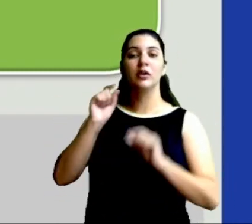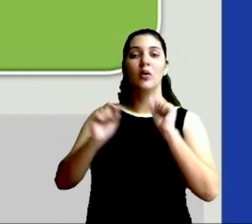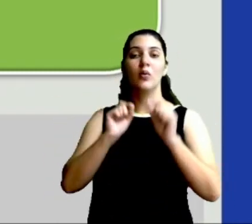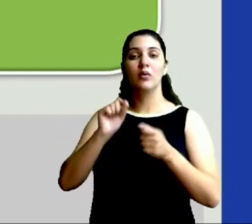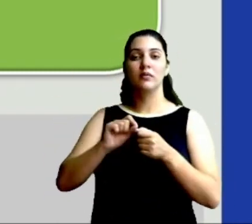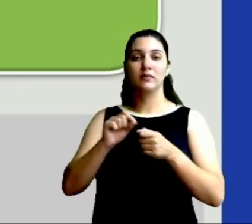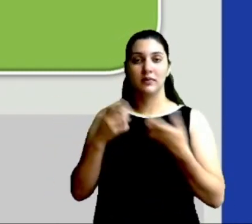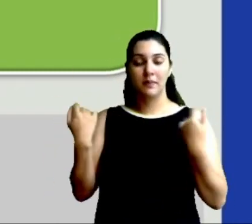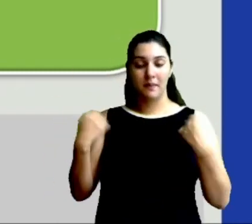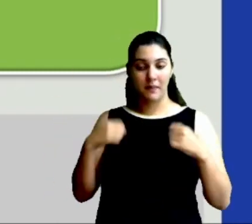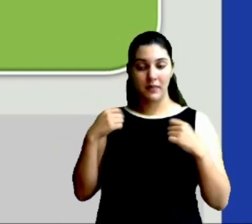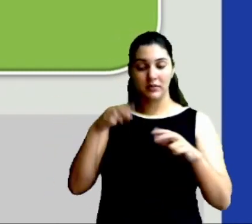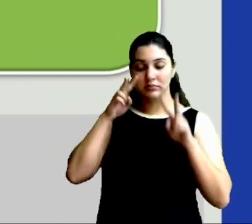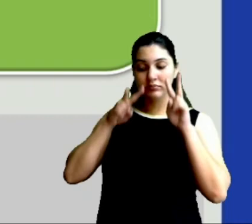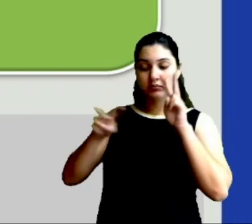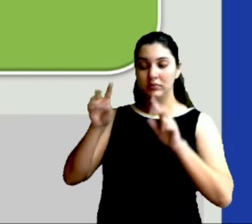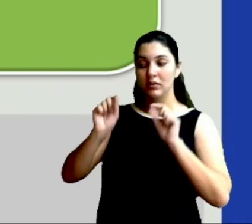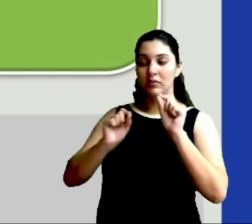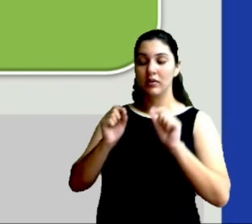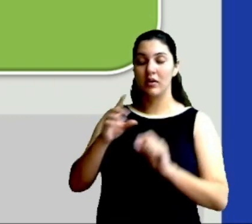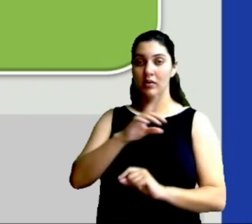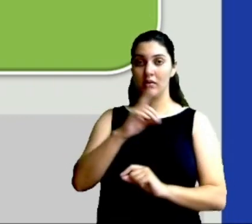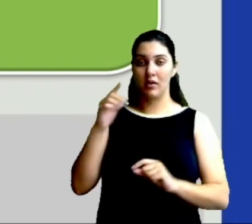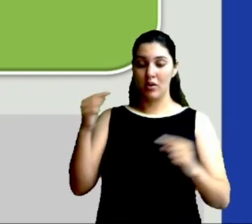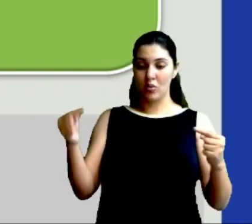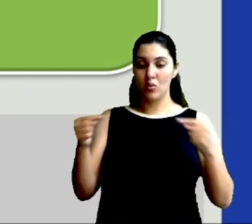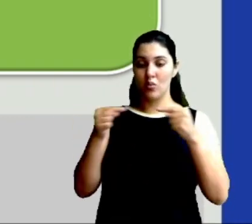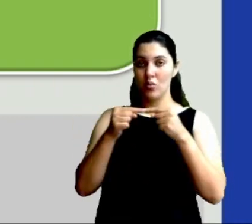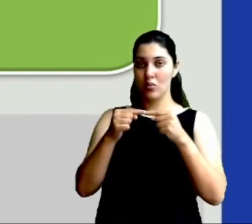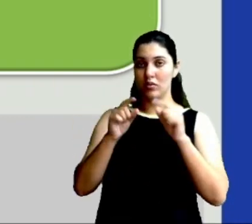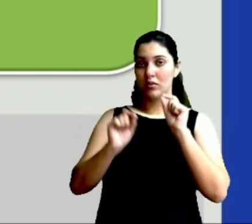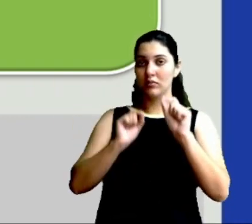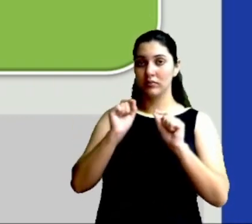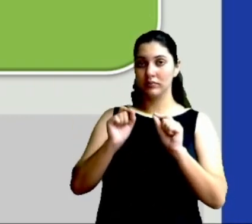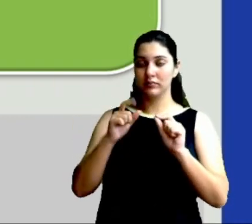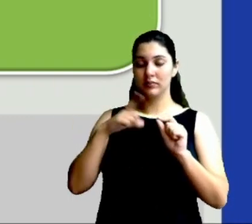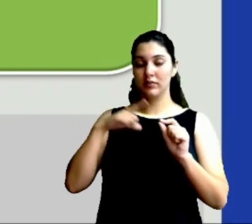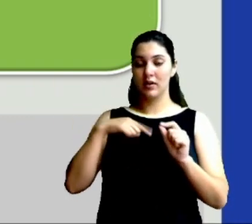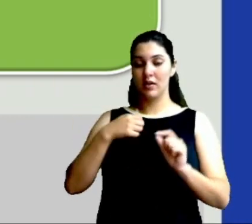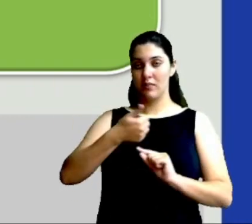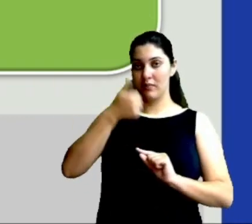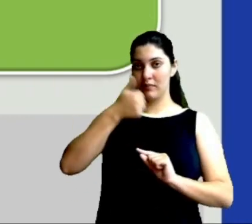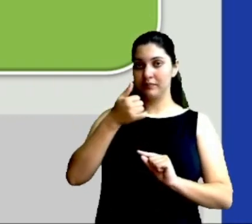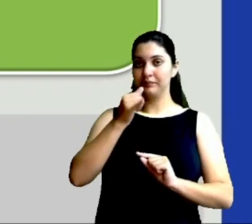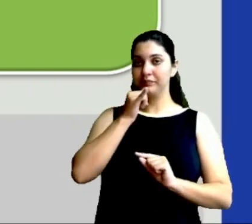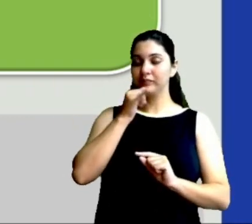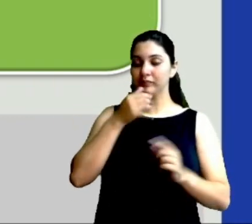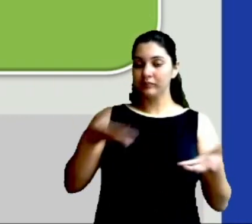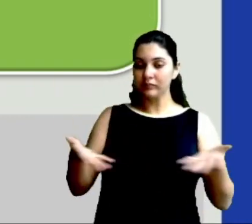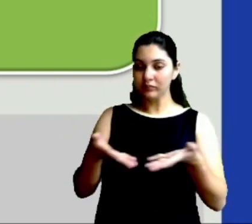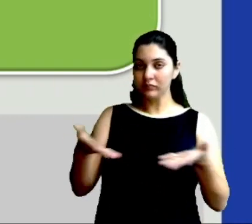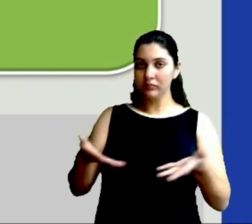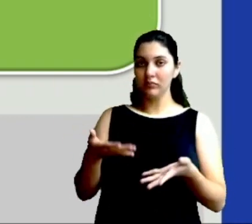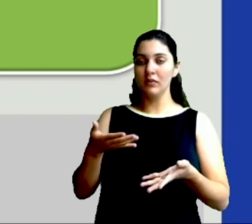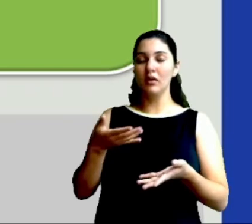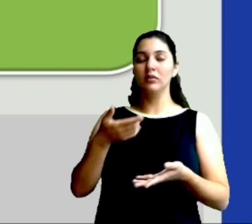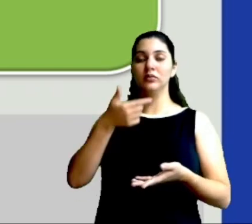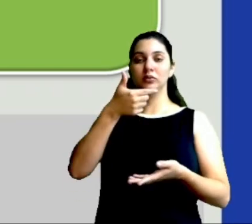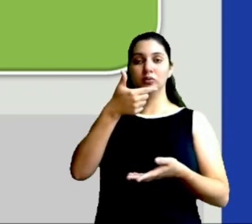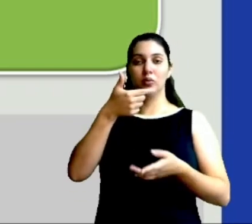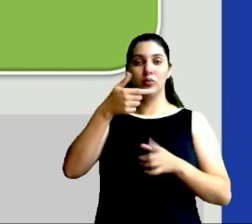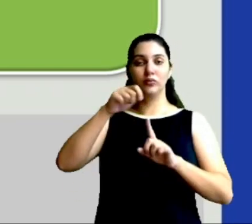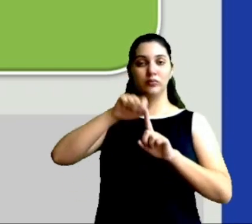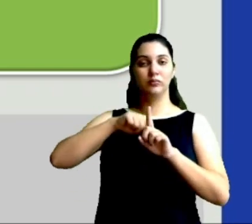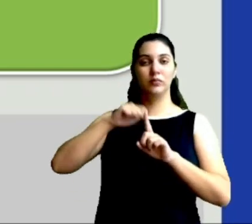Gente, eu preciso ficar ligado a essas datas para concordar. Vê só o que é que diz o primeiro exemplo. Hoje são 2 de maio.